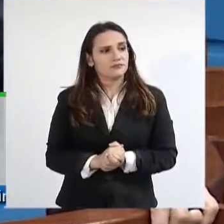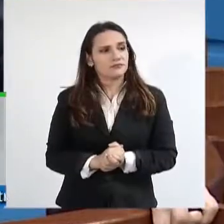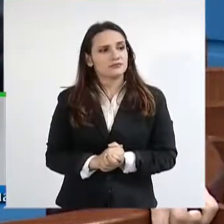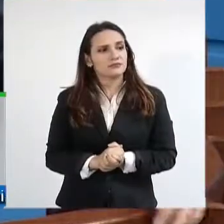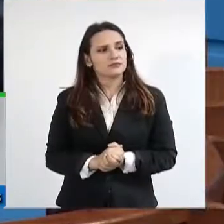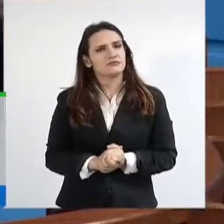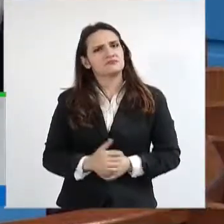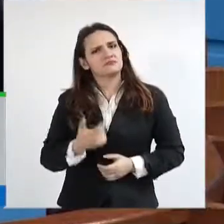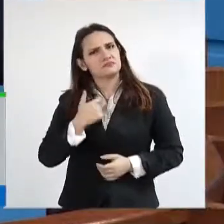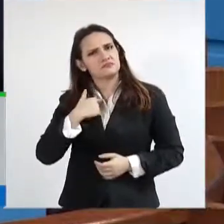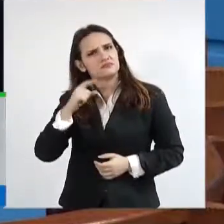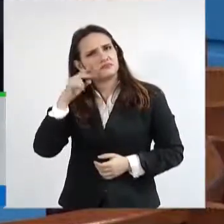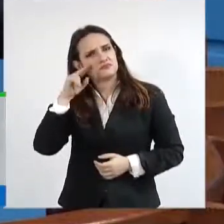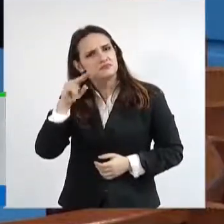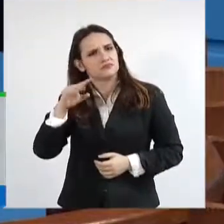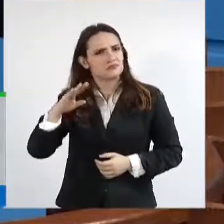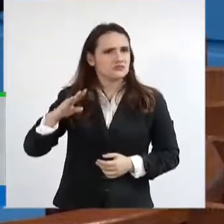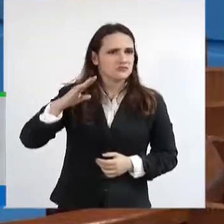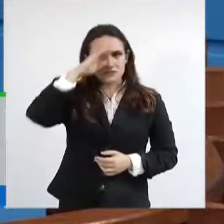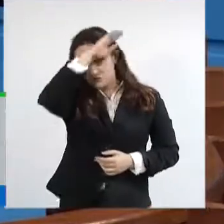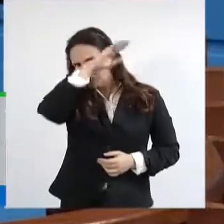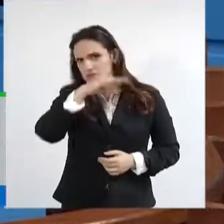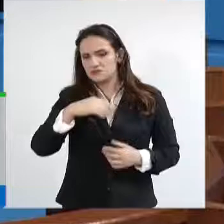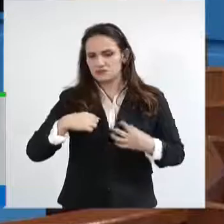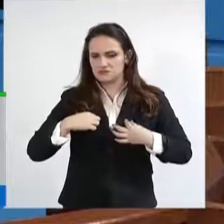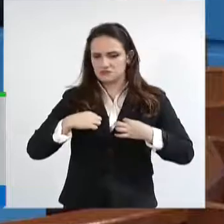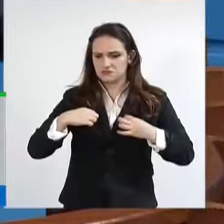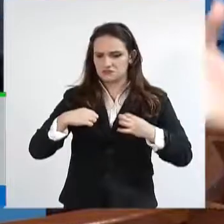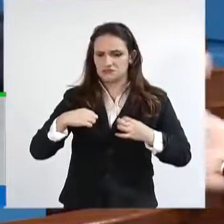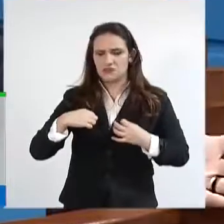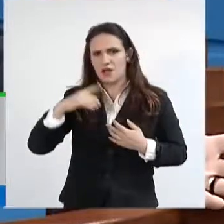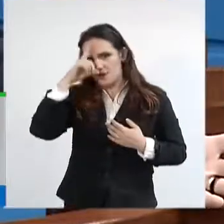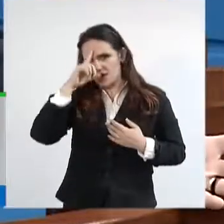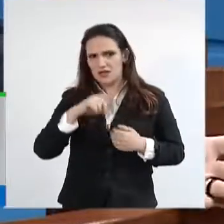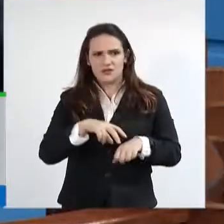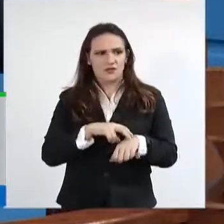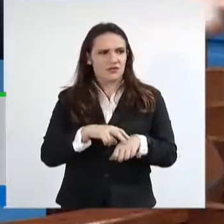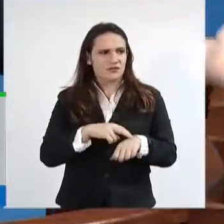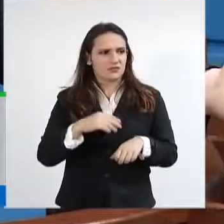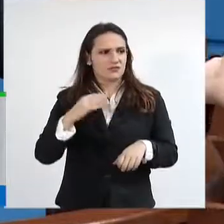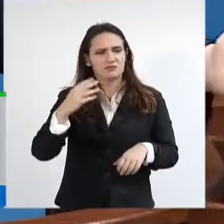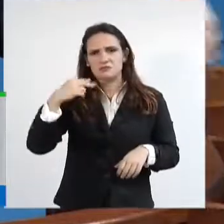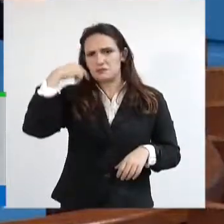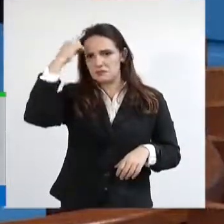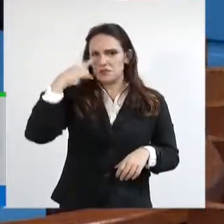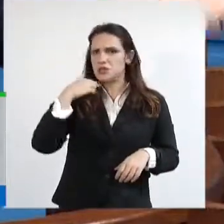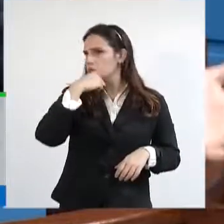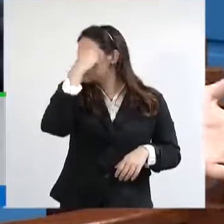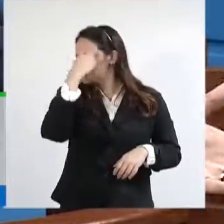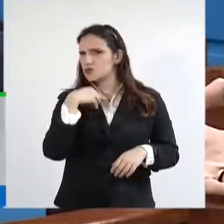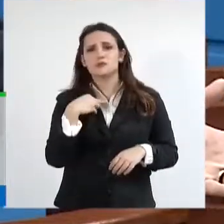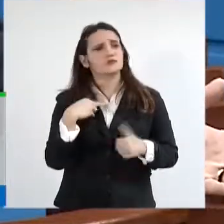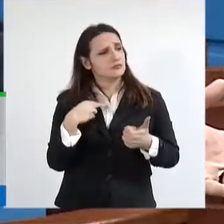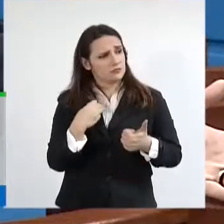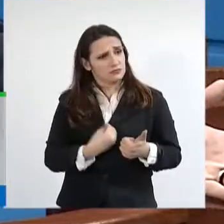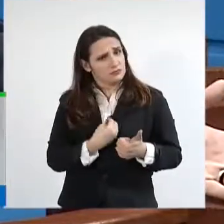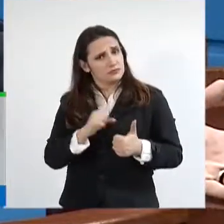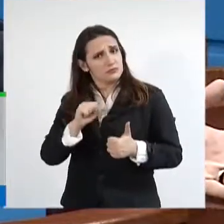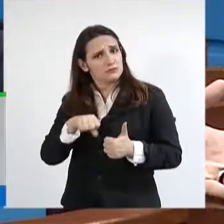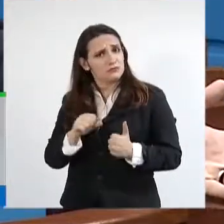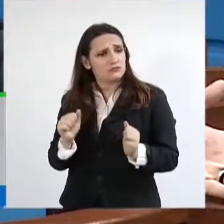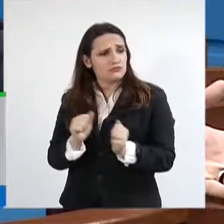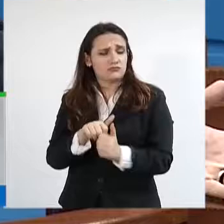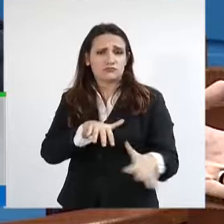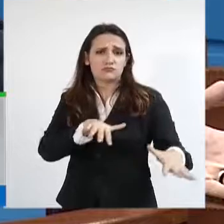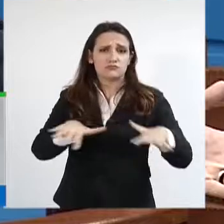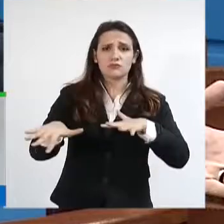Bolsonaro de verde e amarelo, com a cara pintada na rua lá, fora Dilma. Ele também participou, incentivou aqueles movimentos,